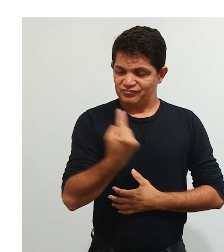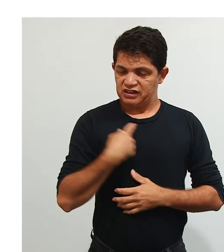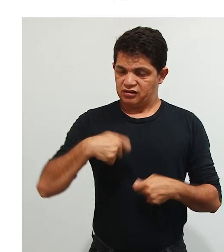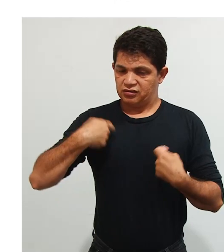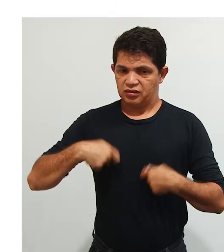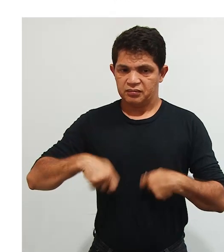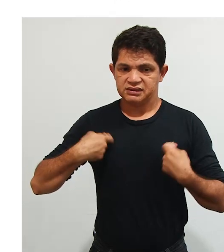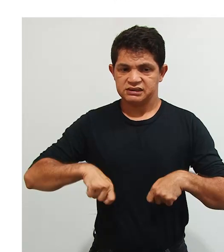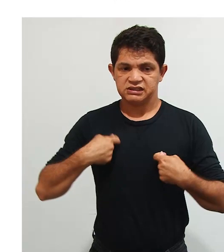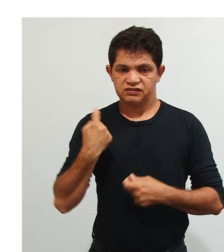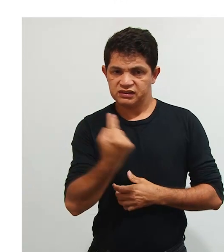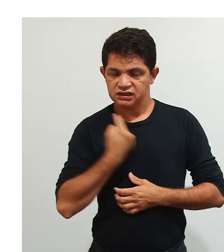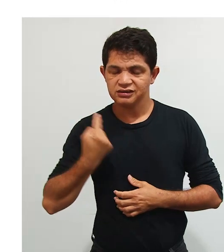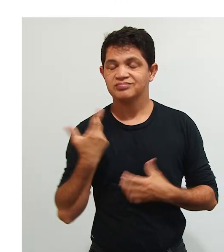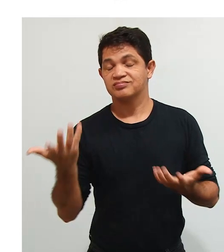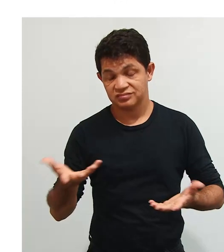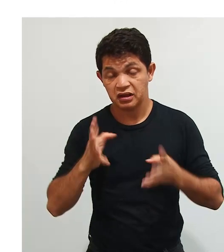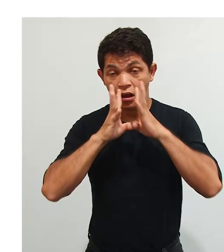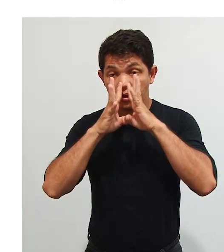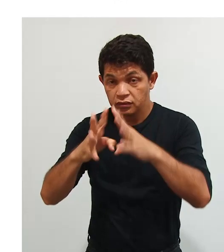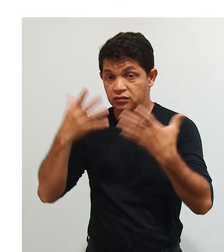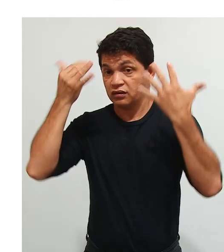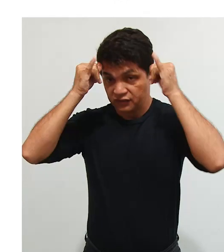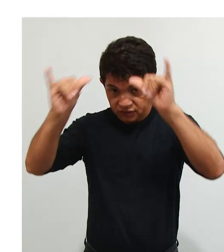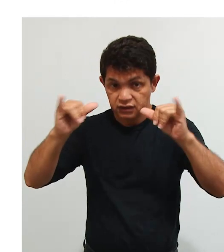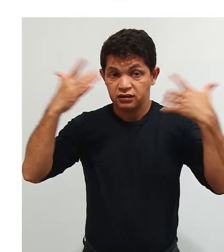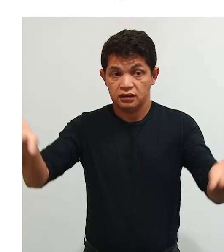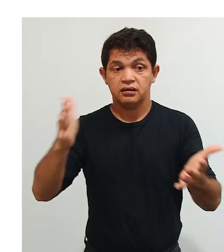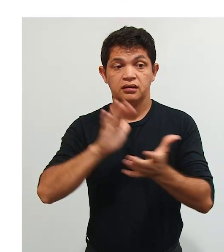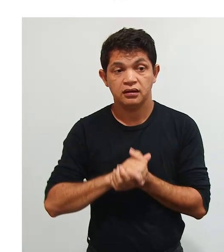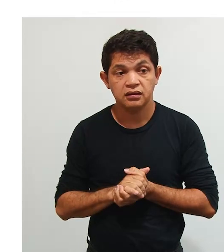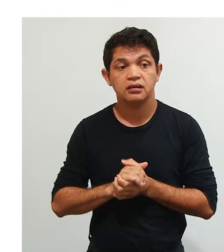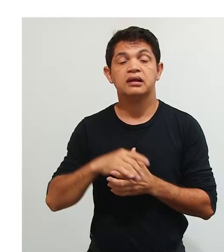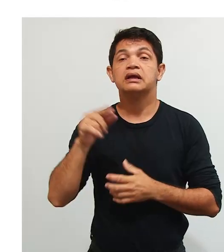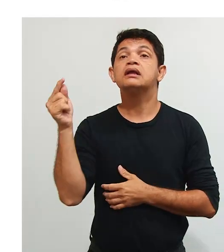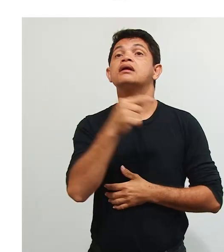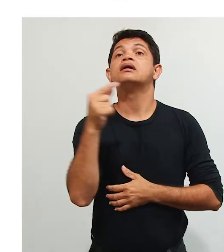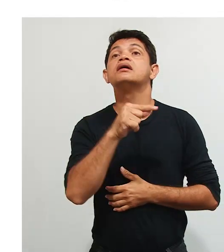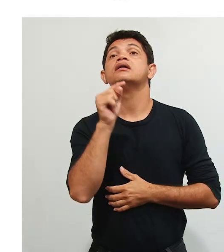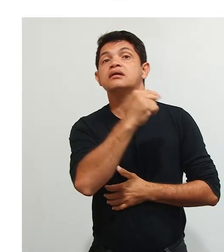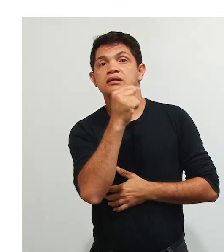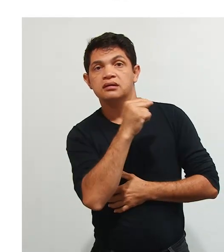e não acusar as pessoas. Então, aqui,